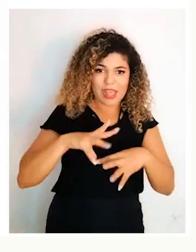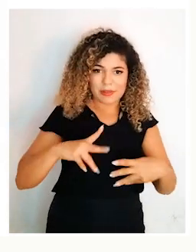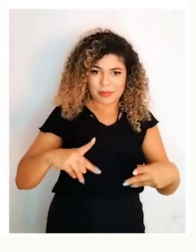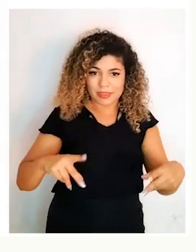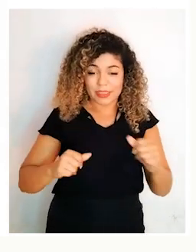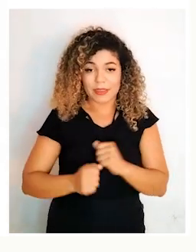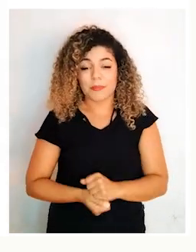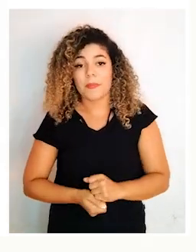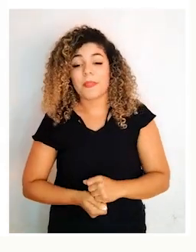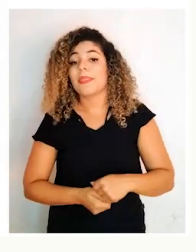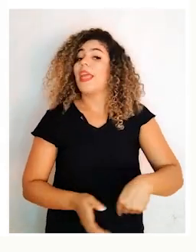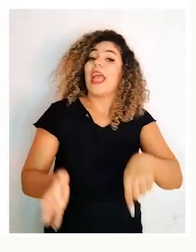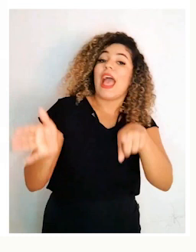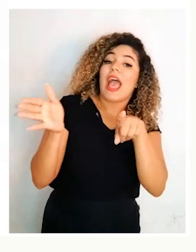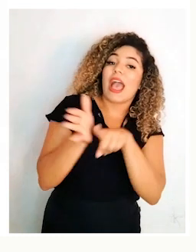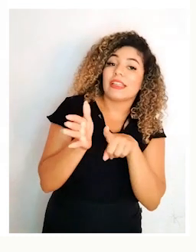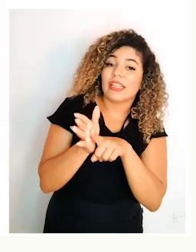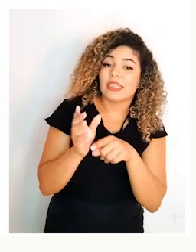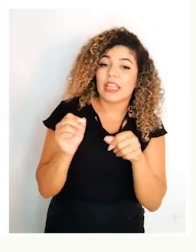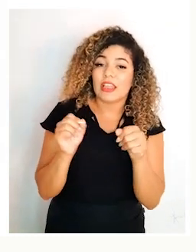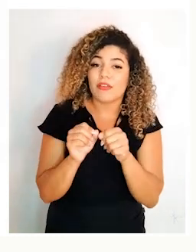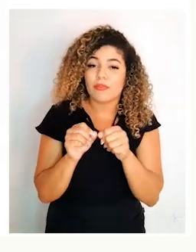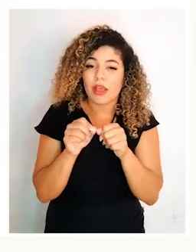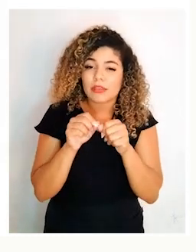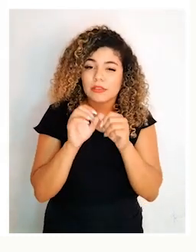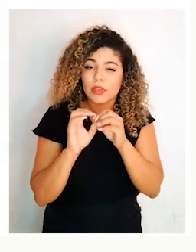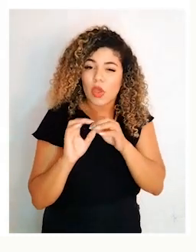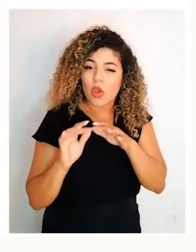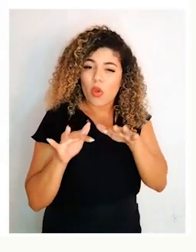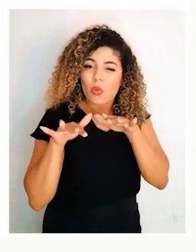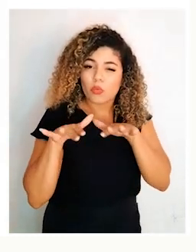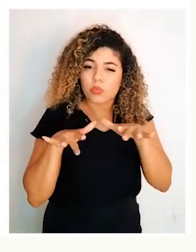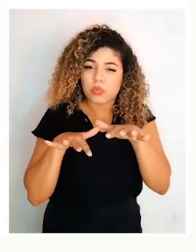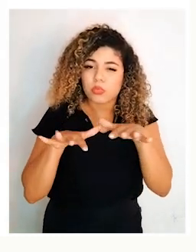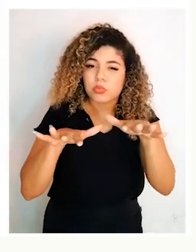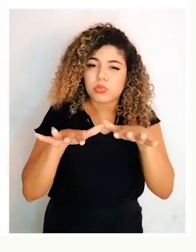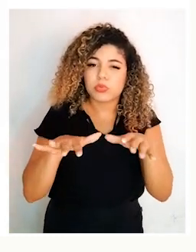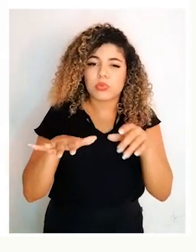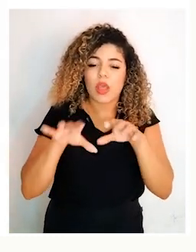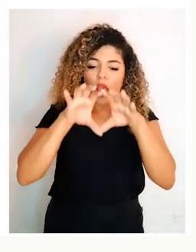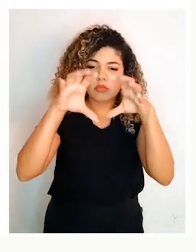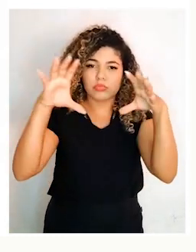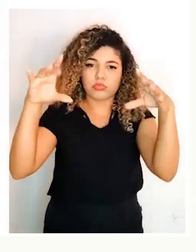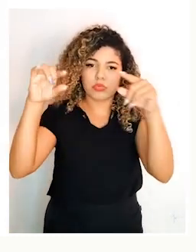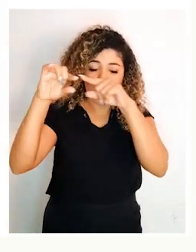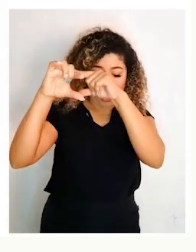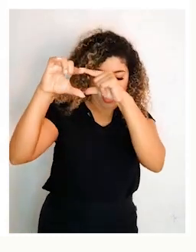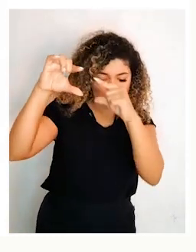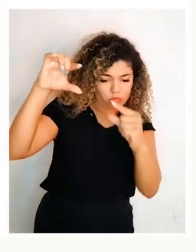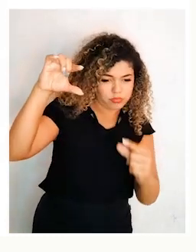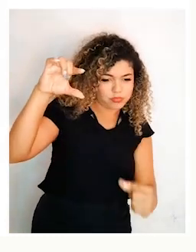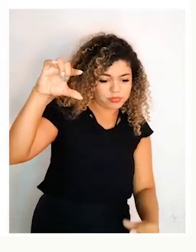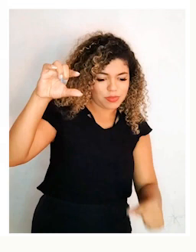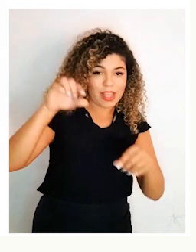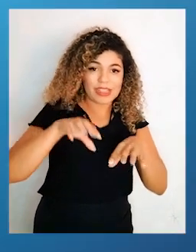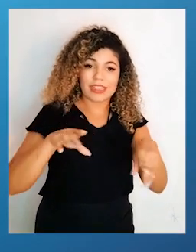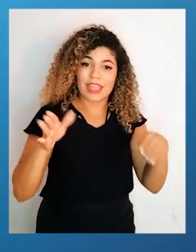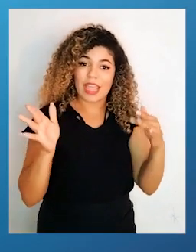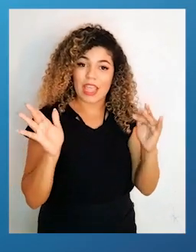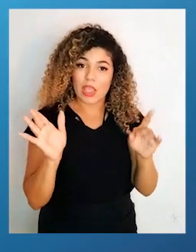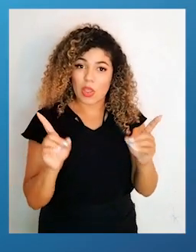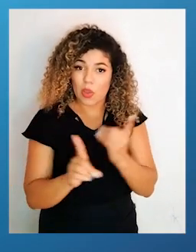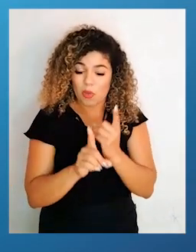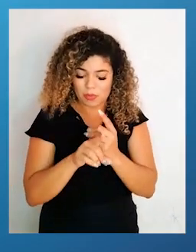carga negativa forma uma espécie de canal de ar ionizado que sai da nuvem até o solo. Quando o